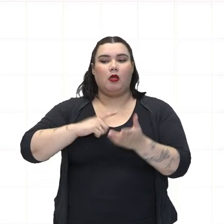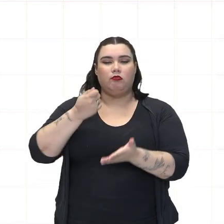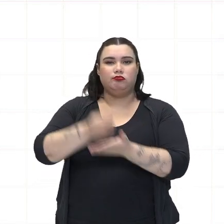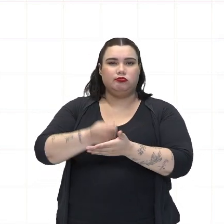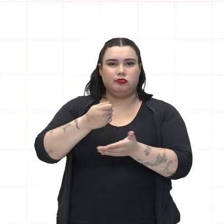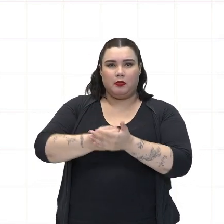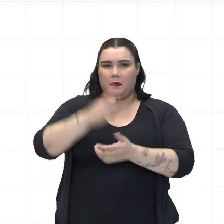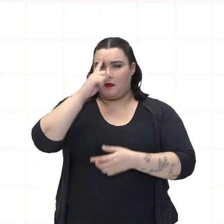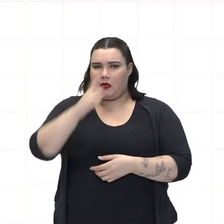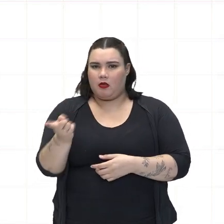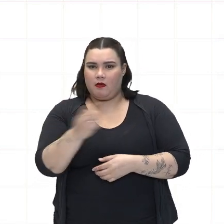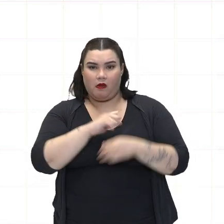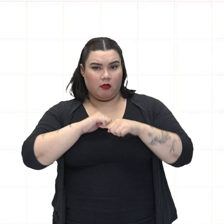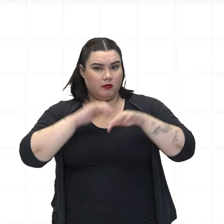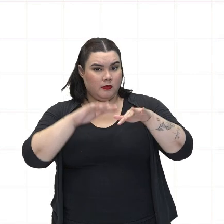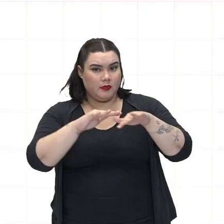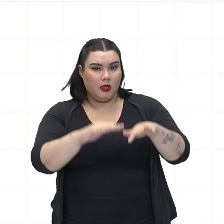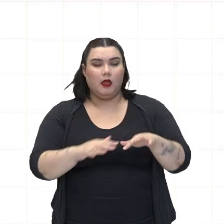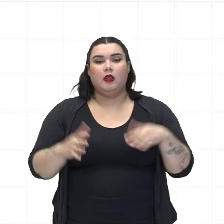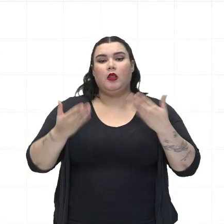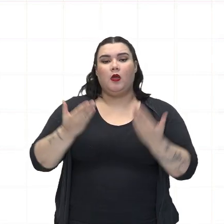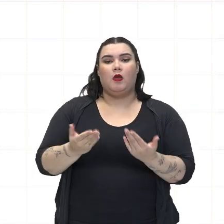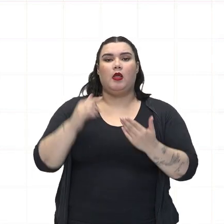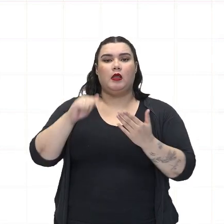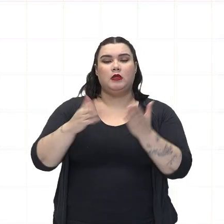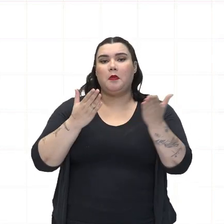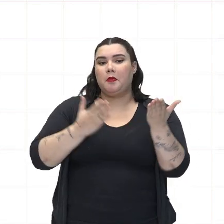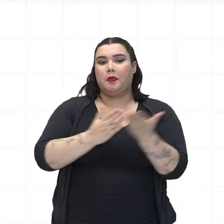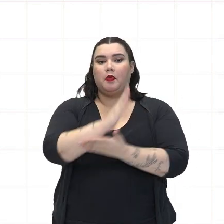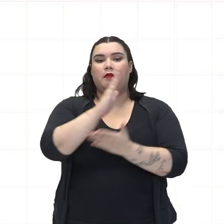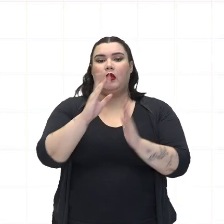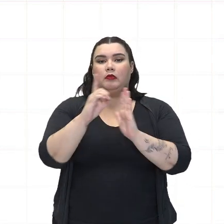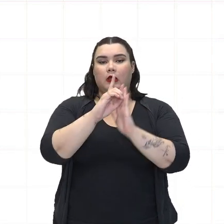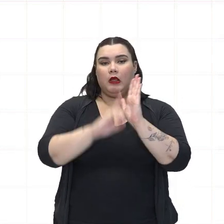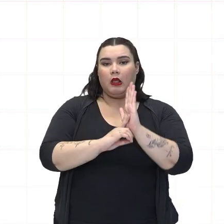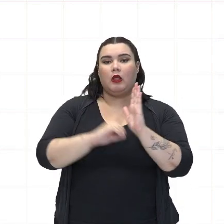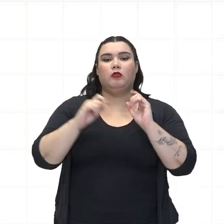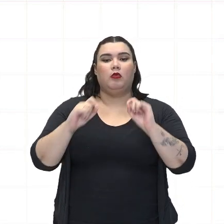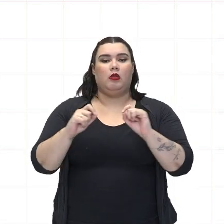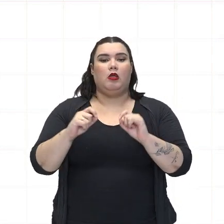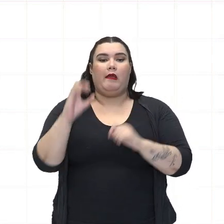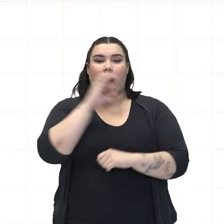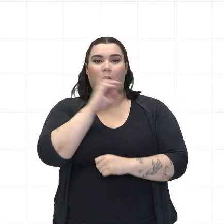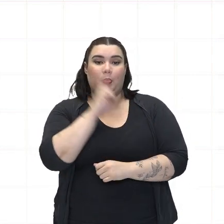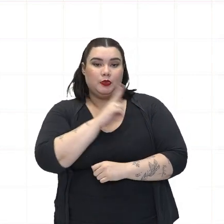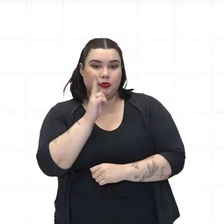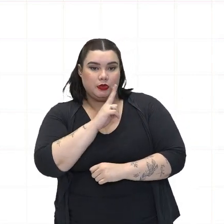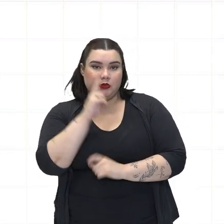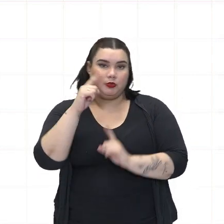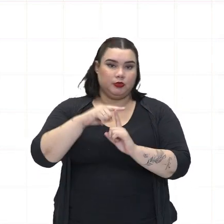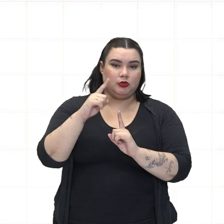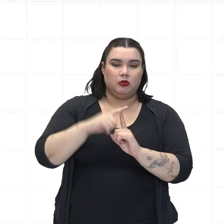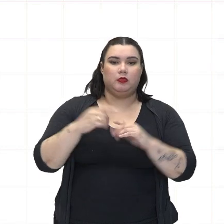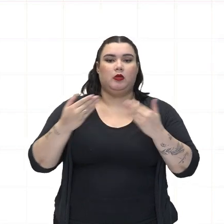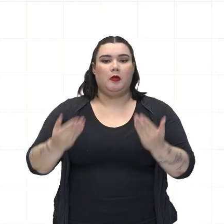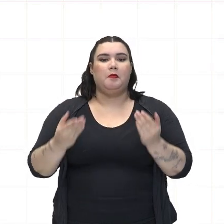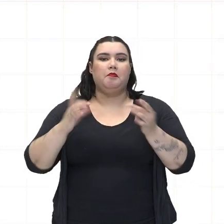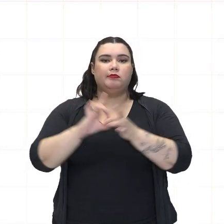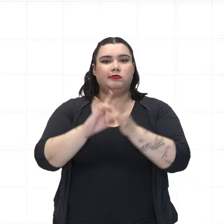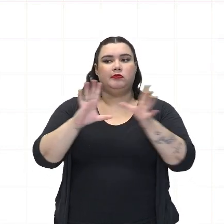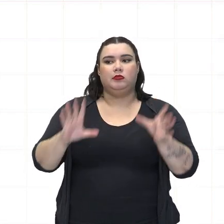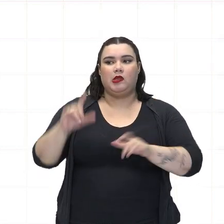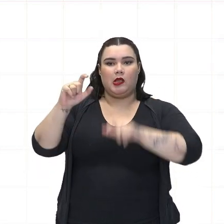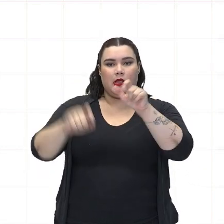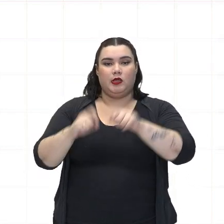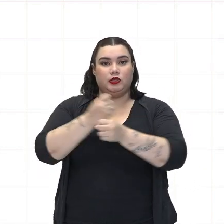em 1866, o decreto aprovado em caráter emergencial permitia a alforria de